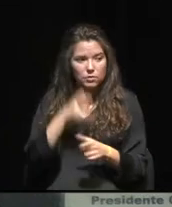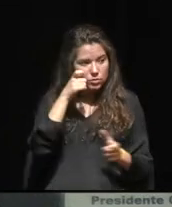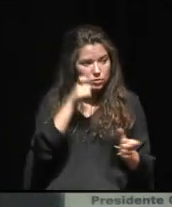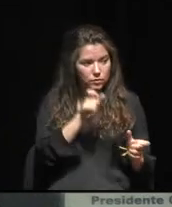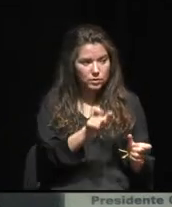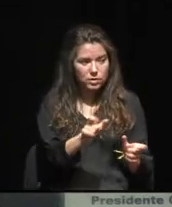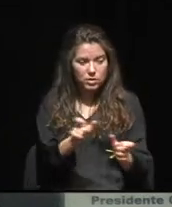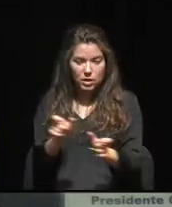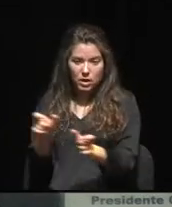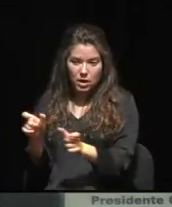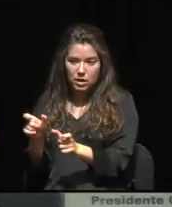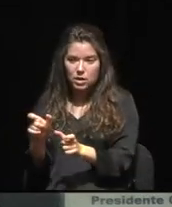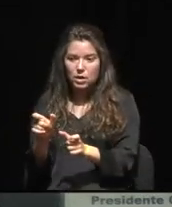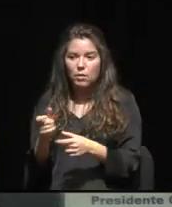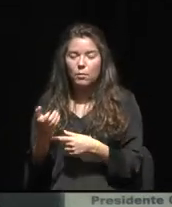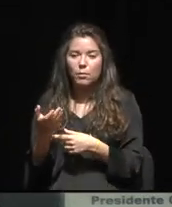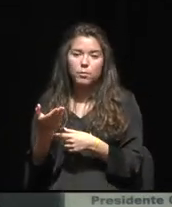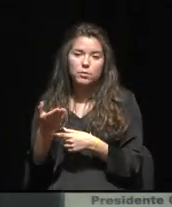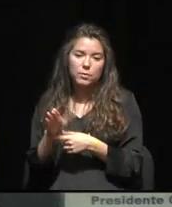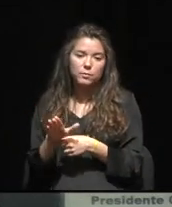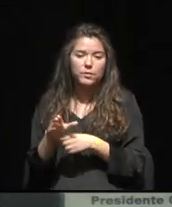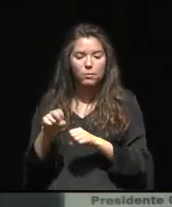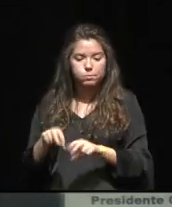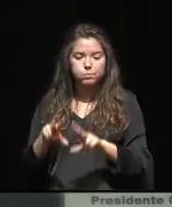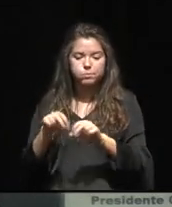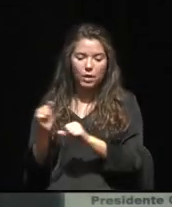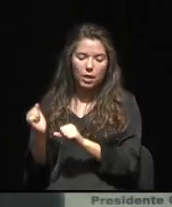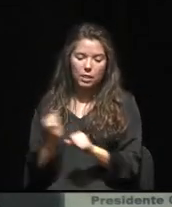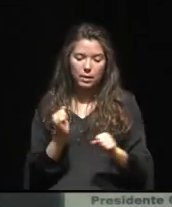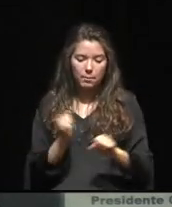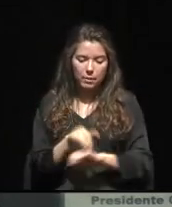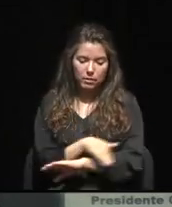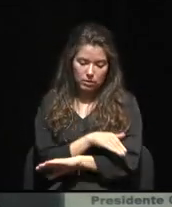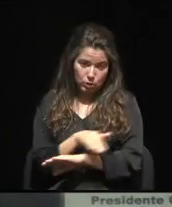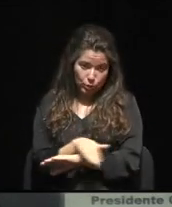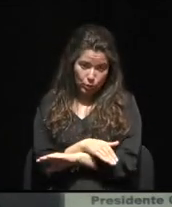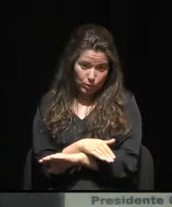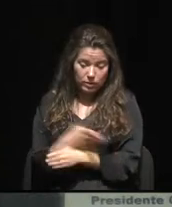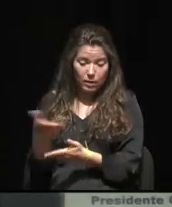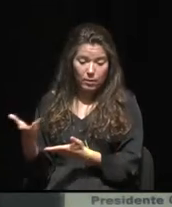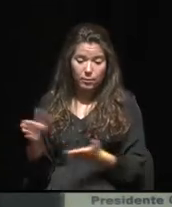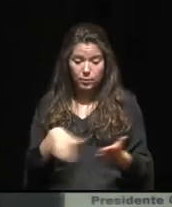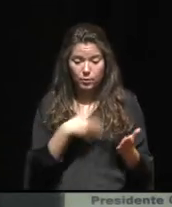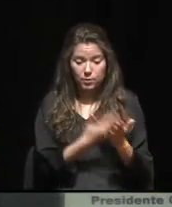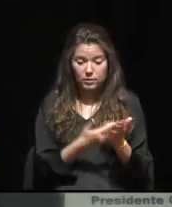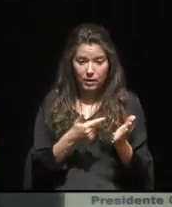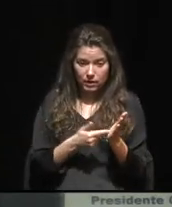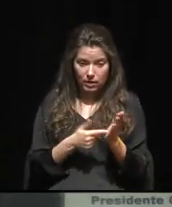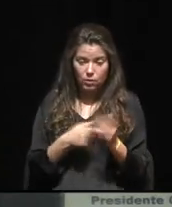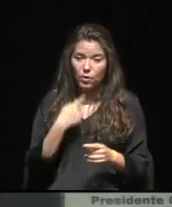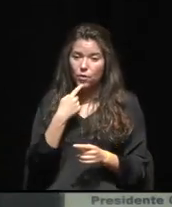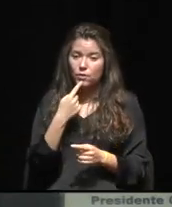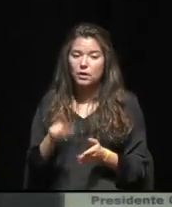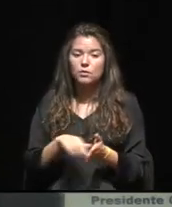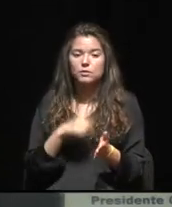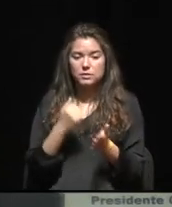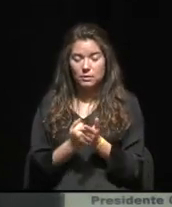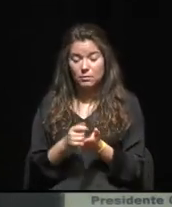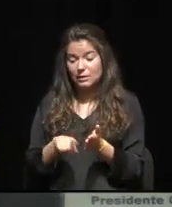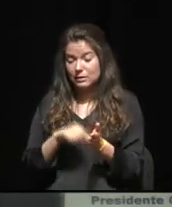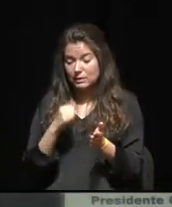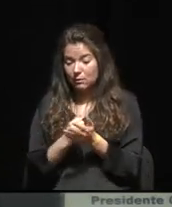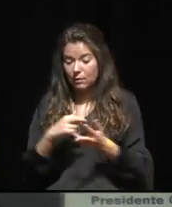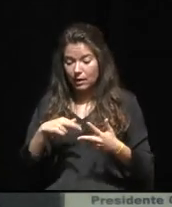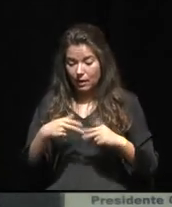fiscais nomeadamente pelo menos os da higiene Urbana se bem entendo na proposta que aqui é trazida eu o que tenho dito sempre é que sempre que a câmara